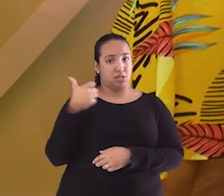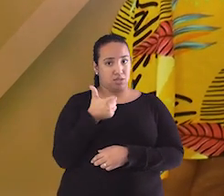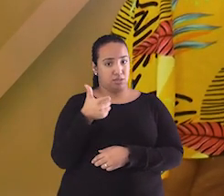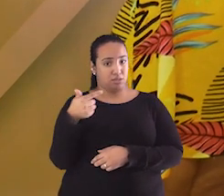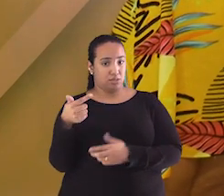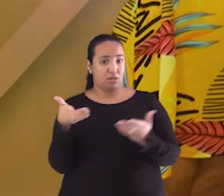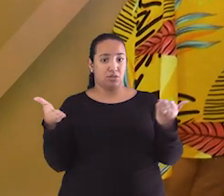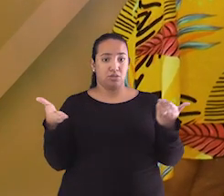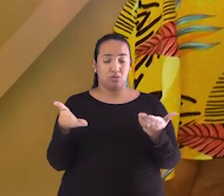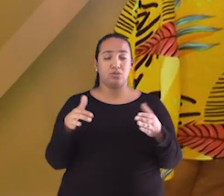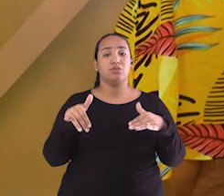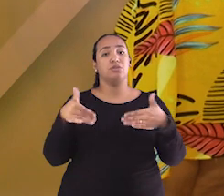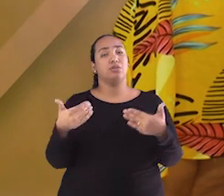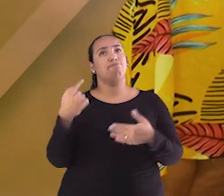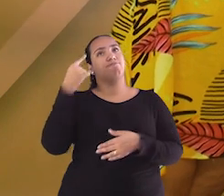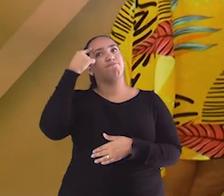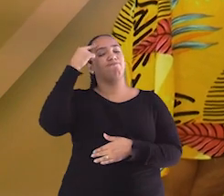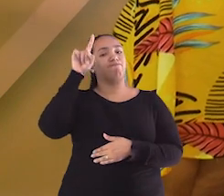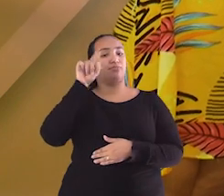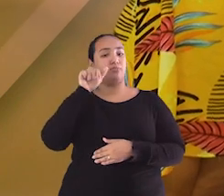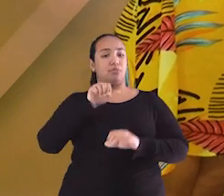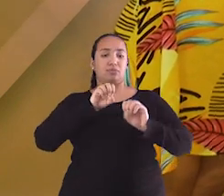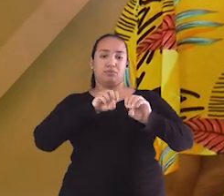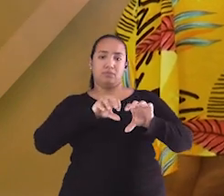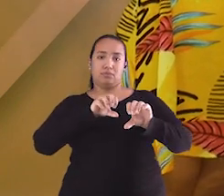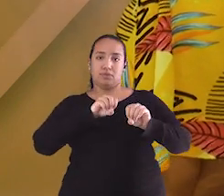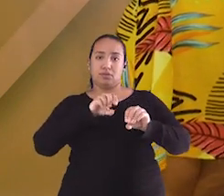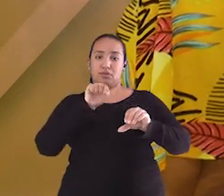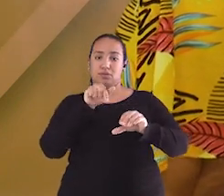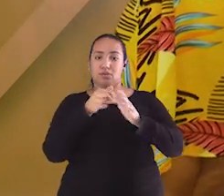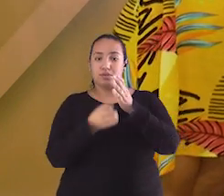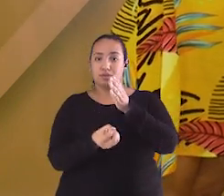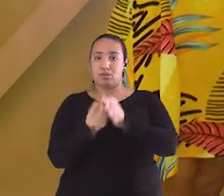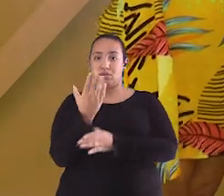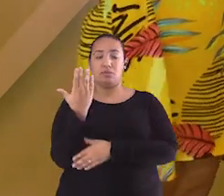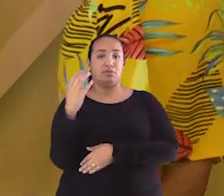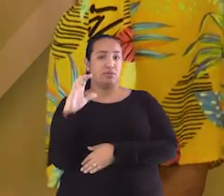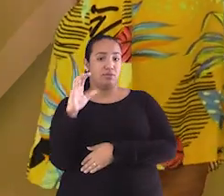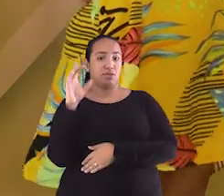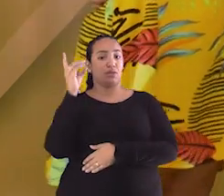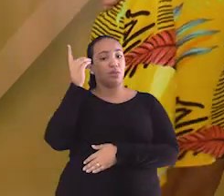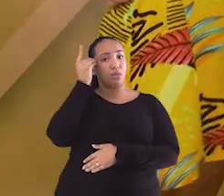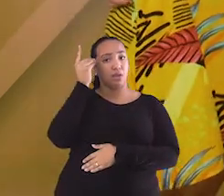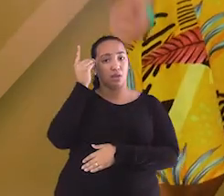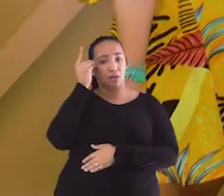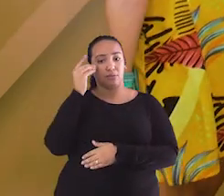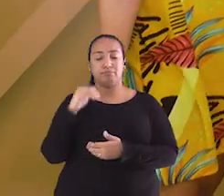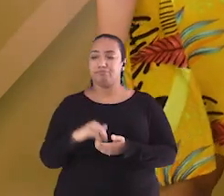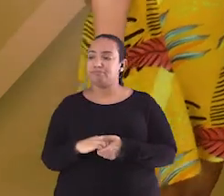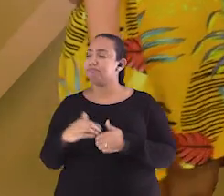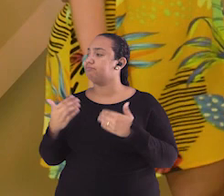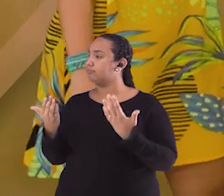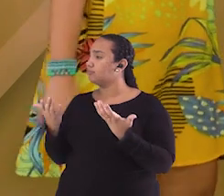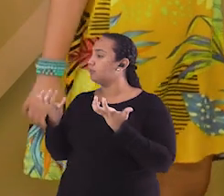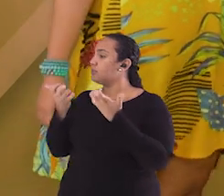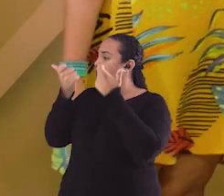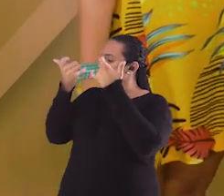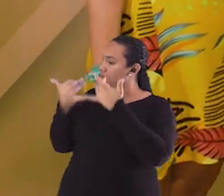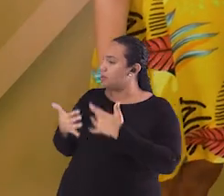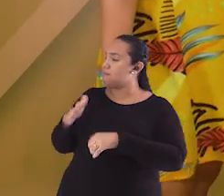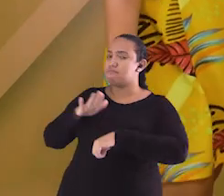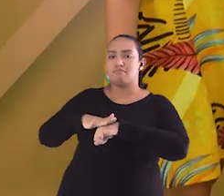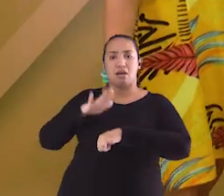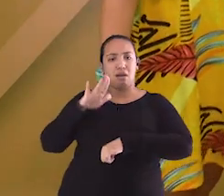de, através da educação, estar formando o Carinha Cicadal, criando o Carinha Cicadal. Justamente eu gostaria que você falasse isso pra gente,